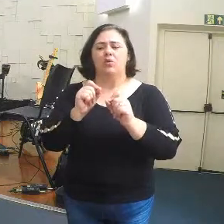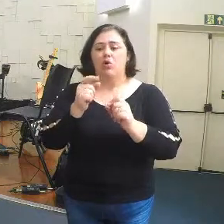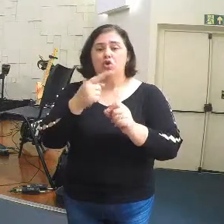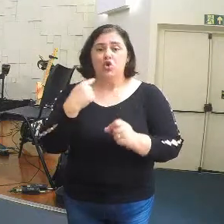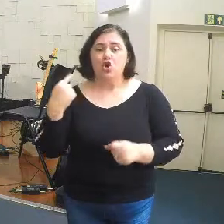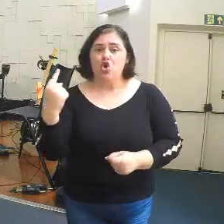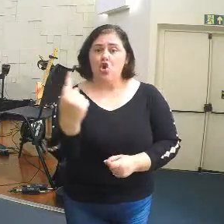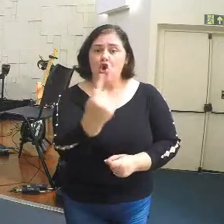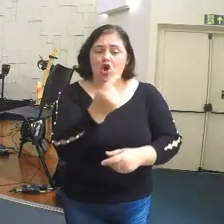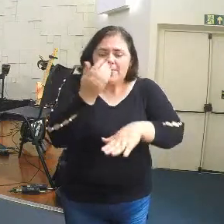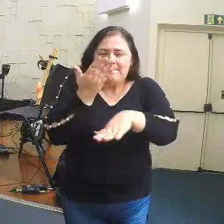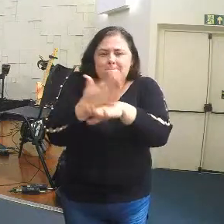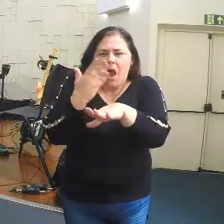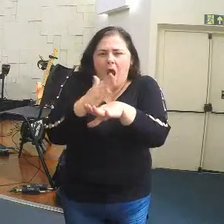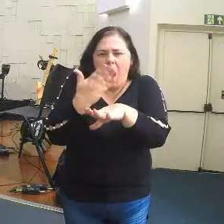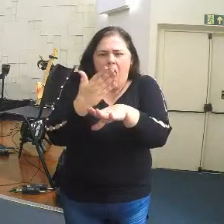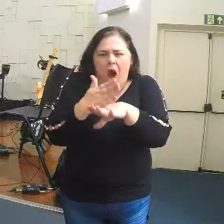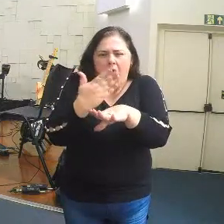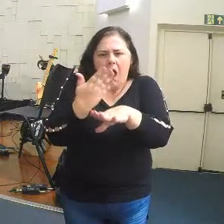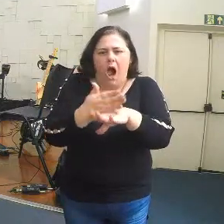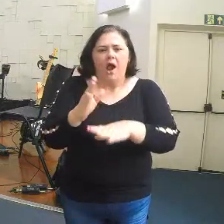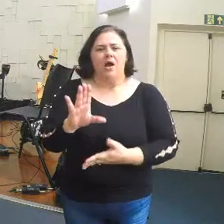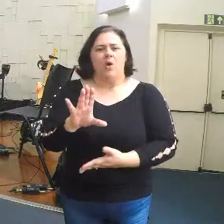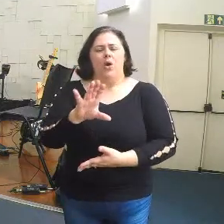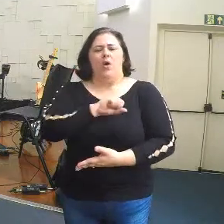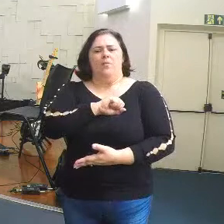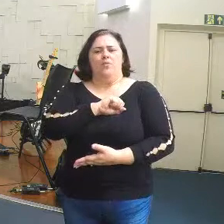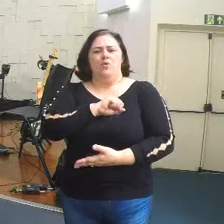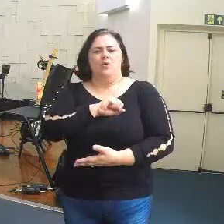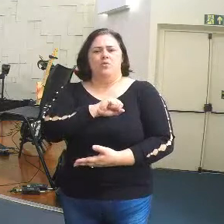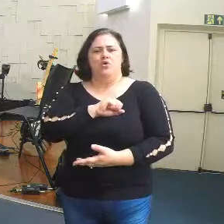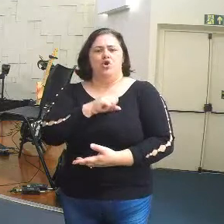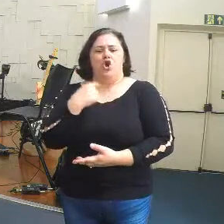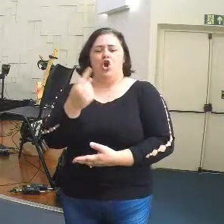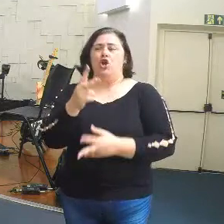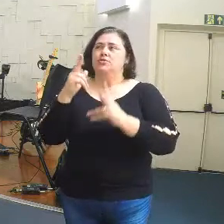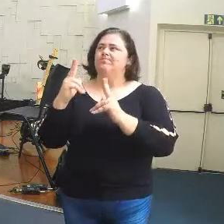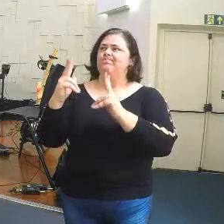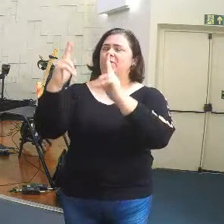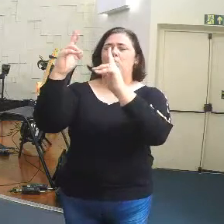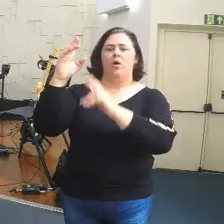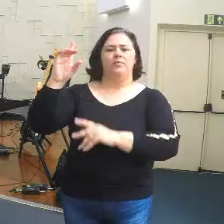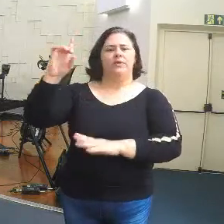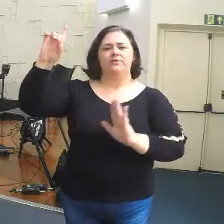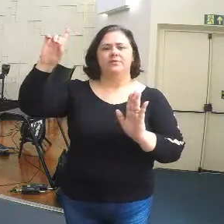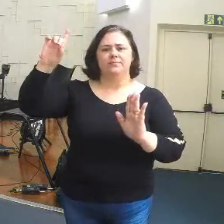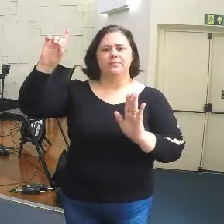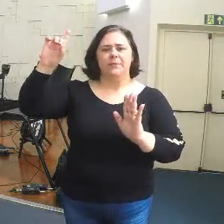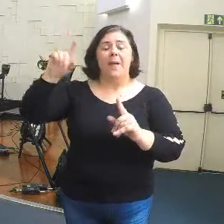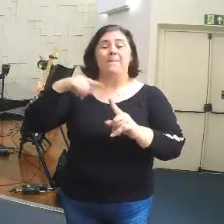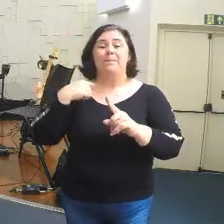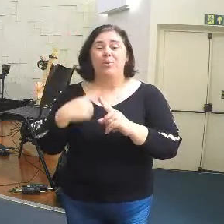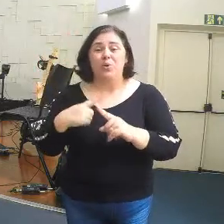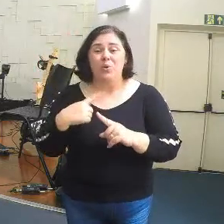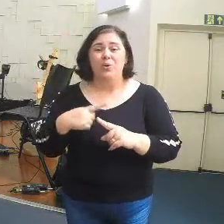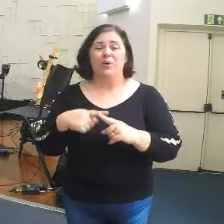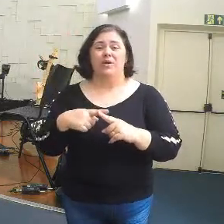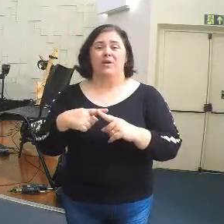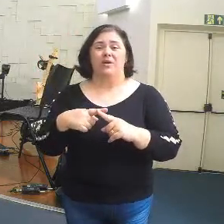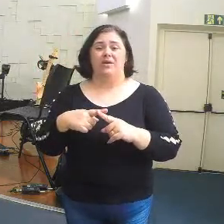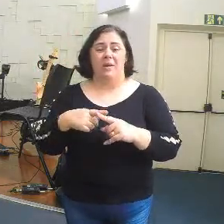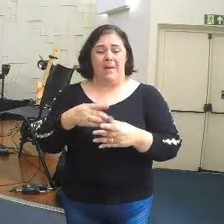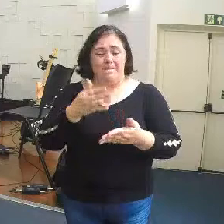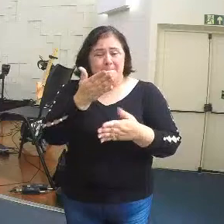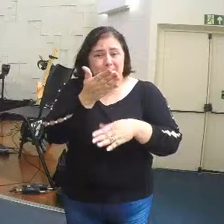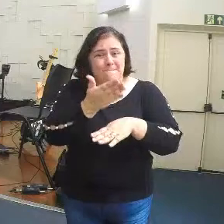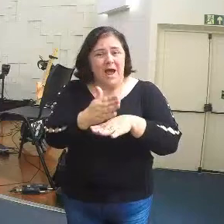porque essa é a verdade que foi revelada no amor. Então nós temos o contexto nas duas epístolas,